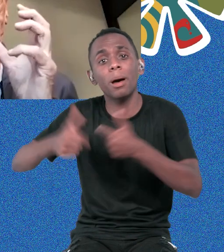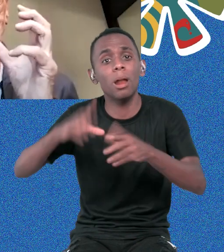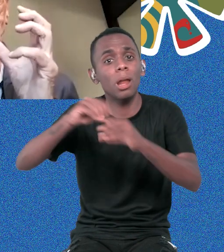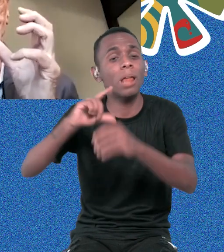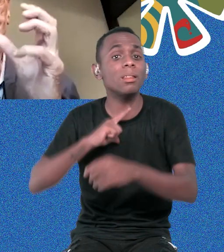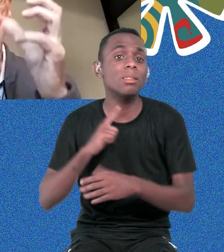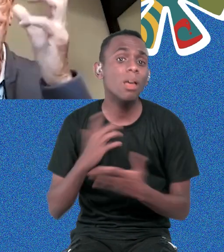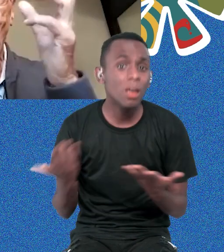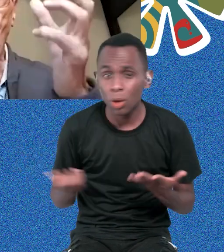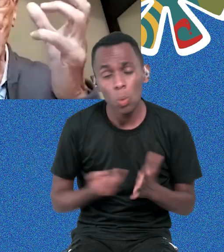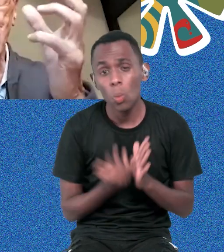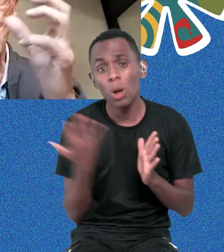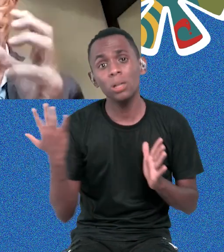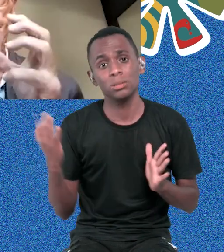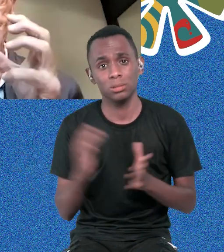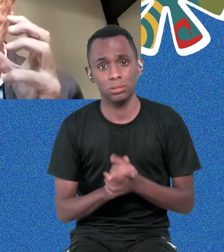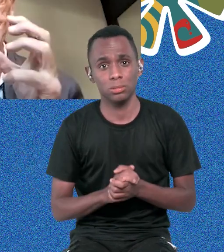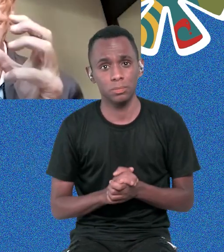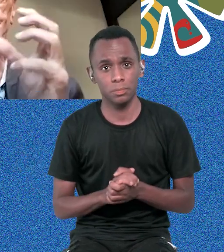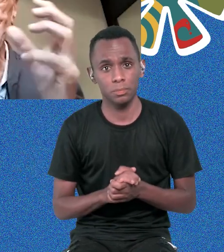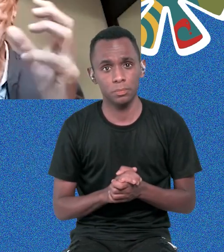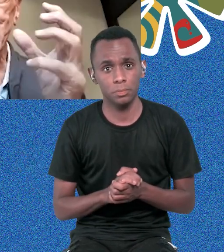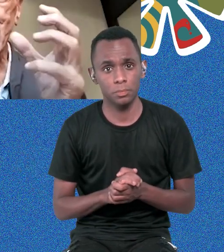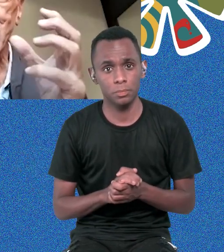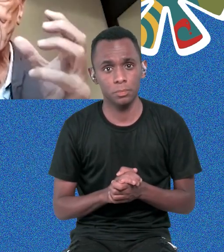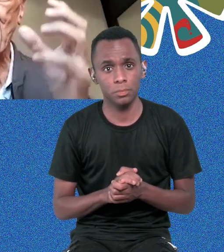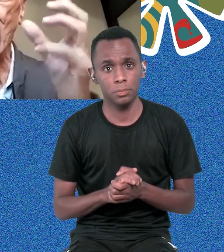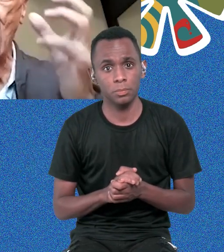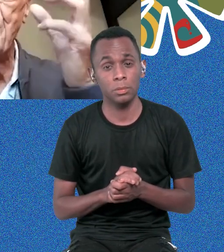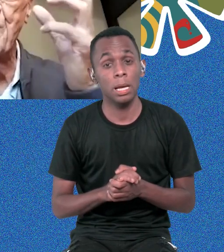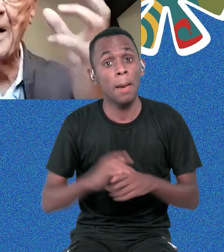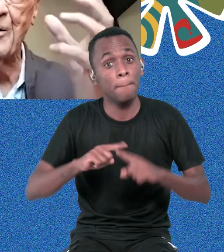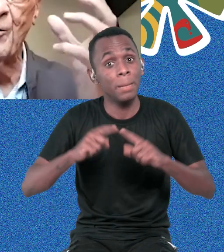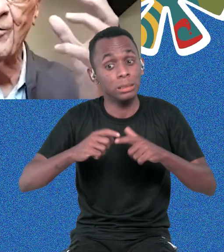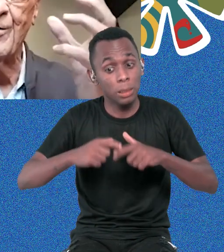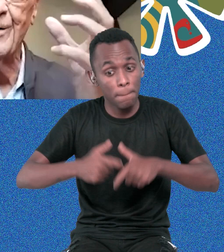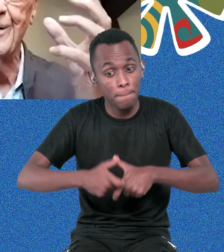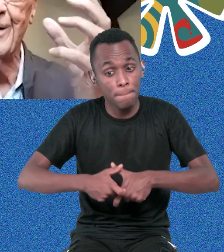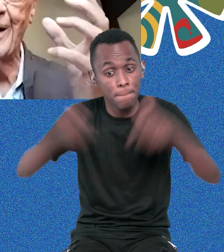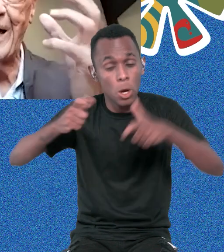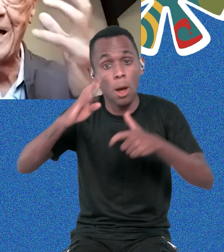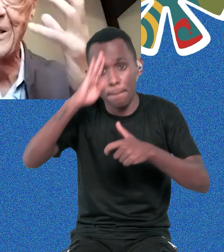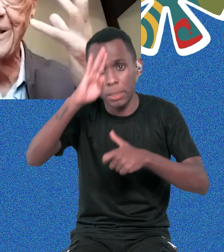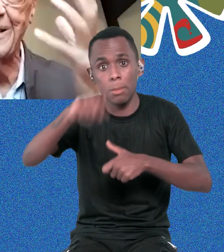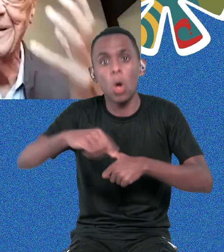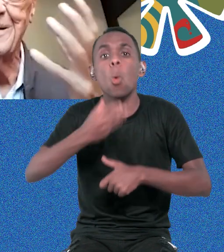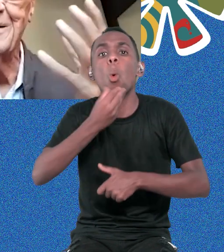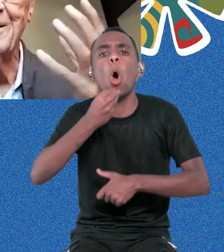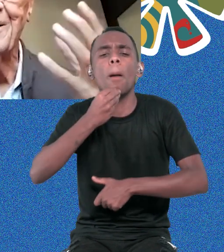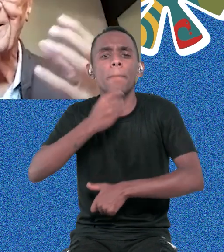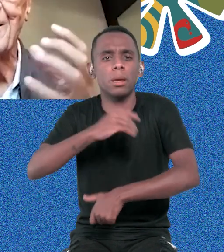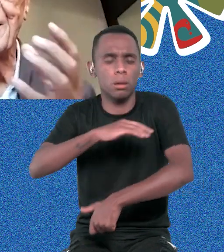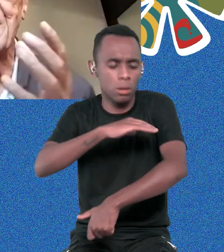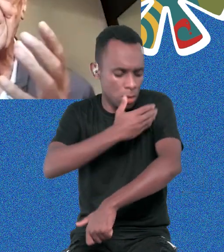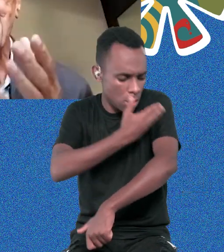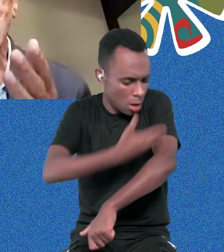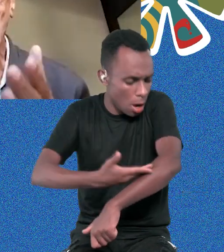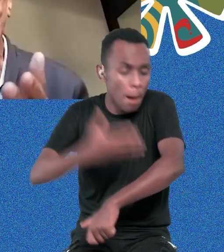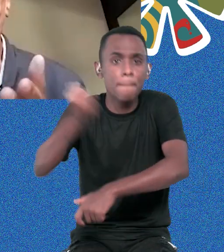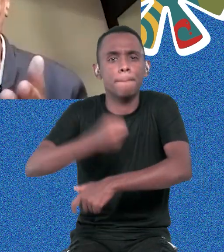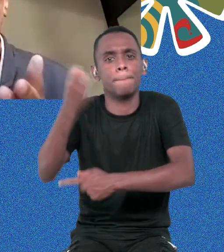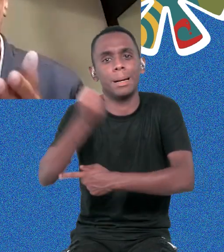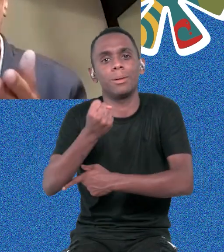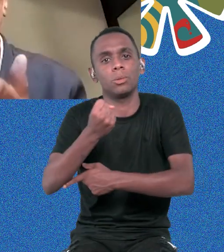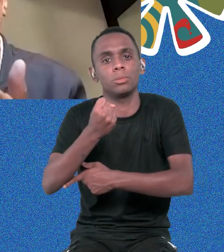só em termos de homem-mulher. Se vemos em termos de homem branco, de raça, e